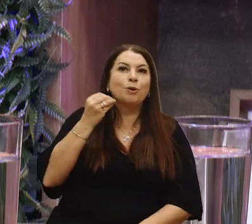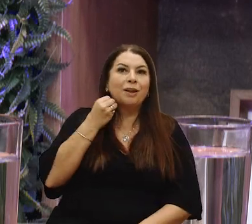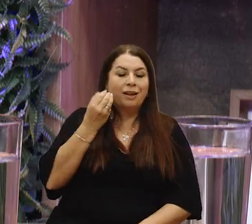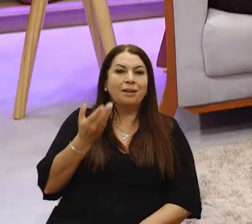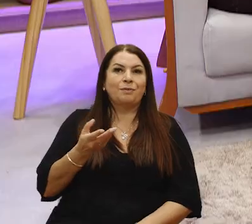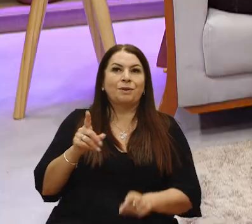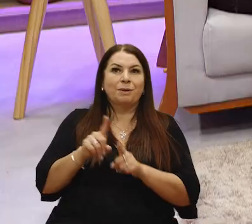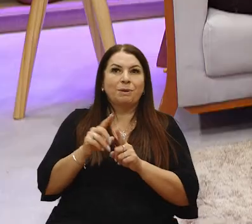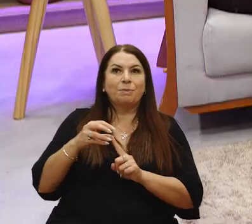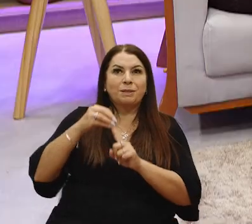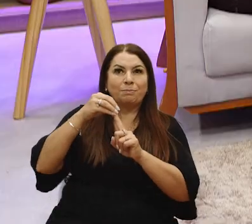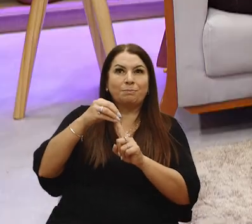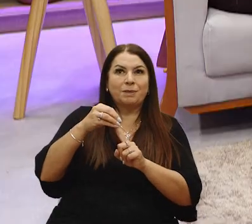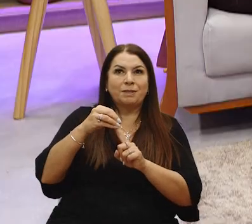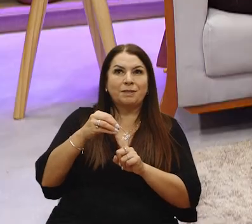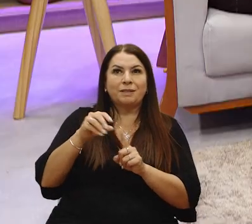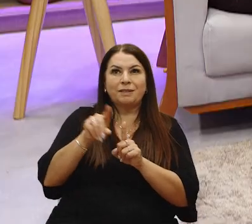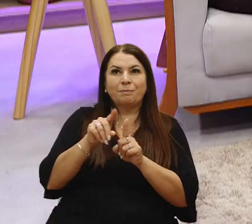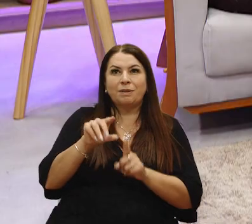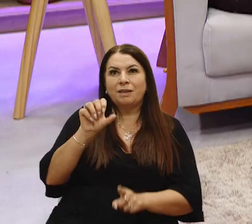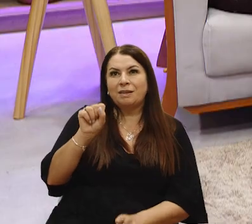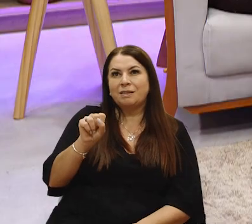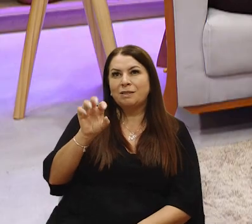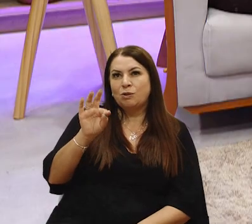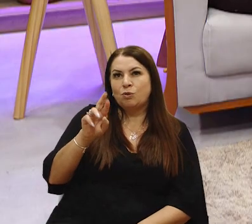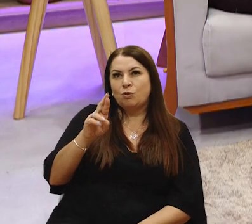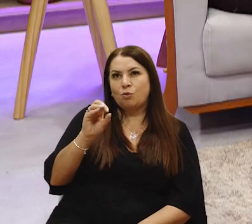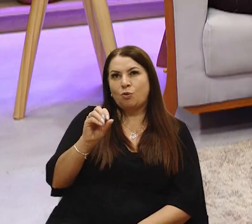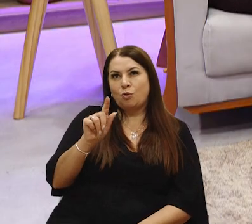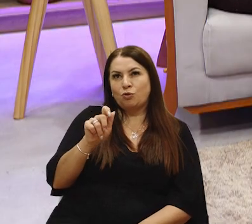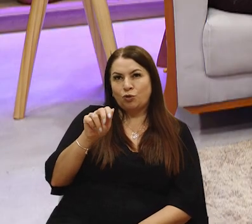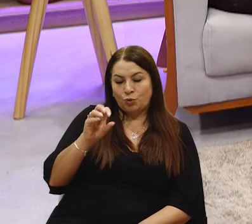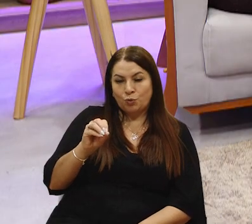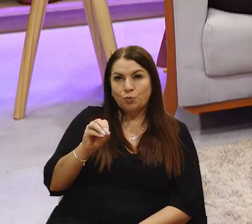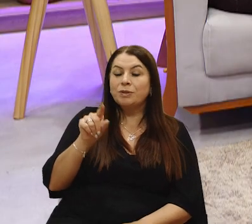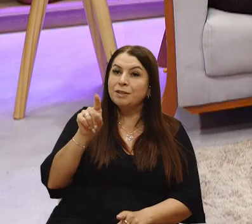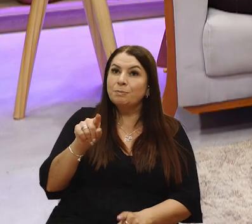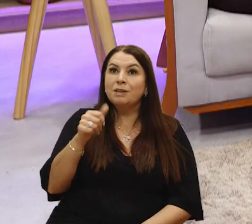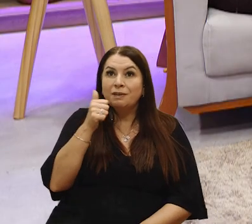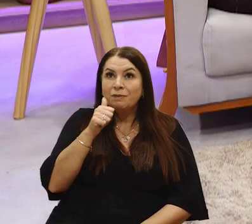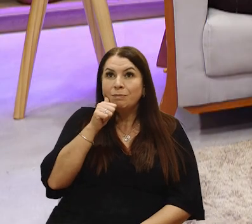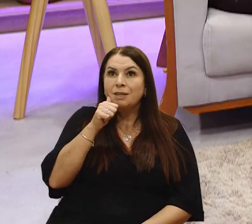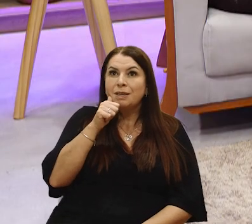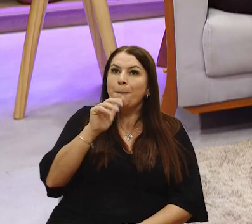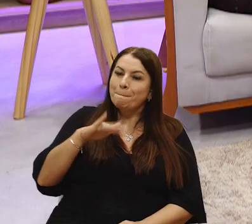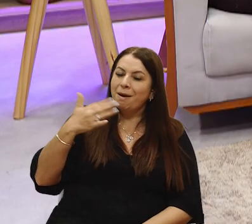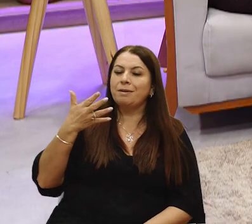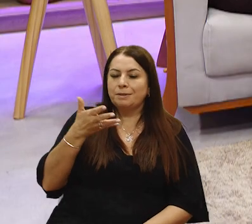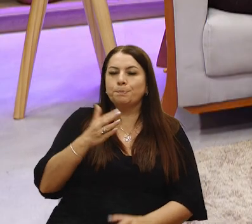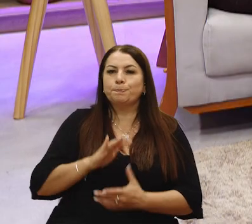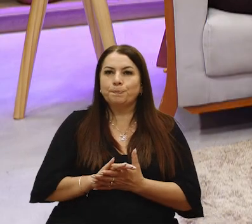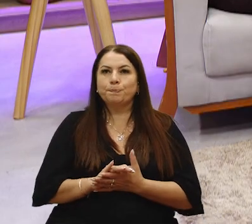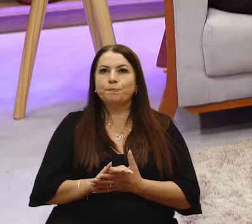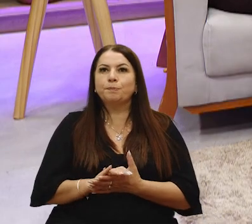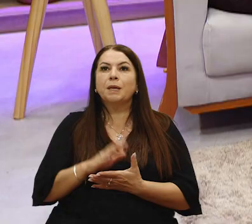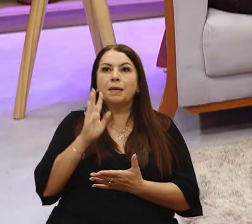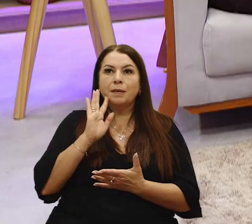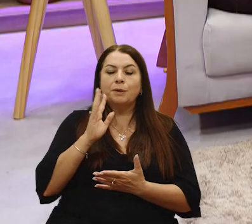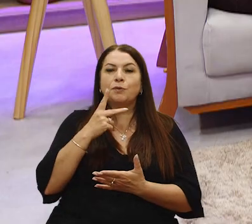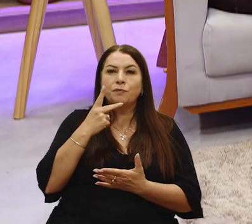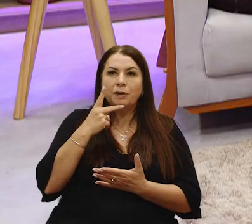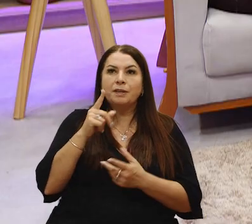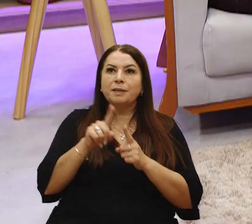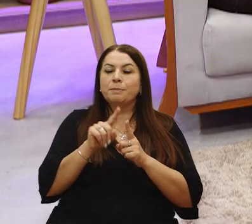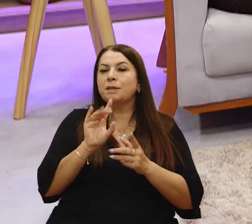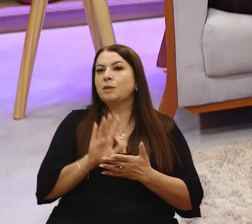também, Então, principalmente membros inferiores, mas pode ser nos braços também. Também pode acometer que é o os mais braços. comum,